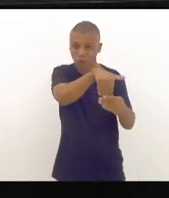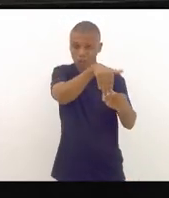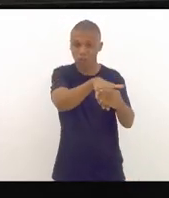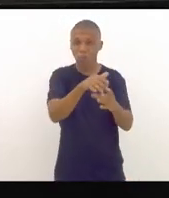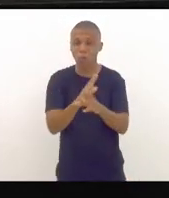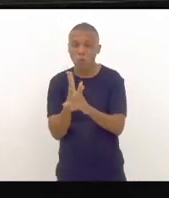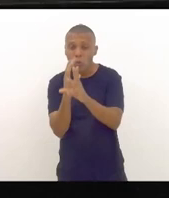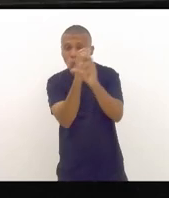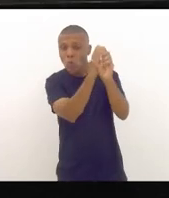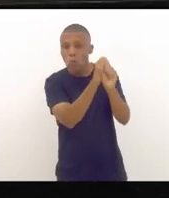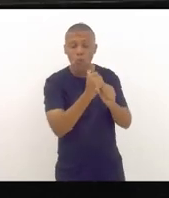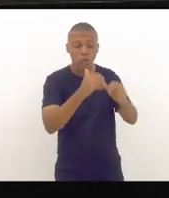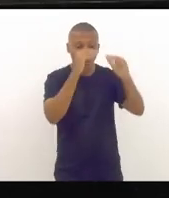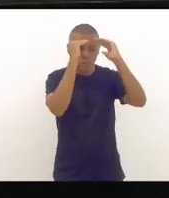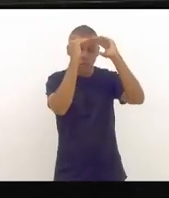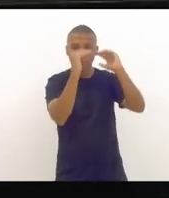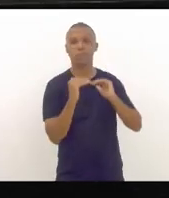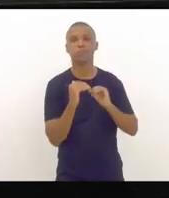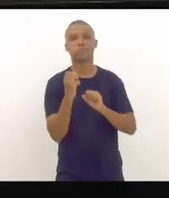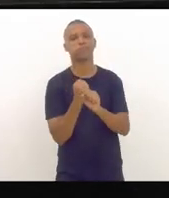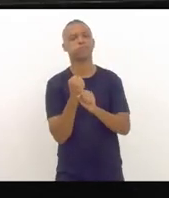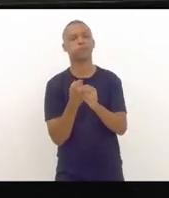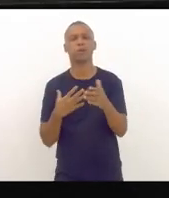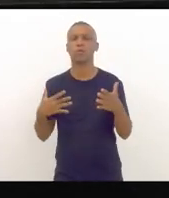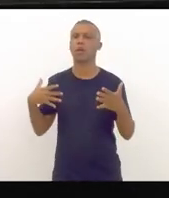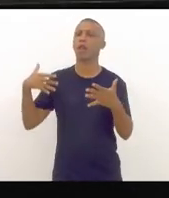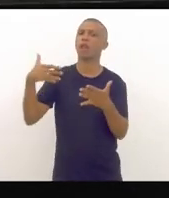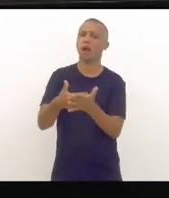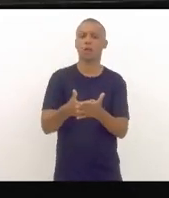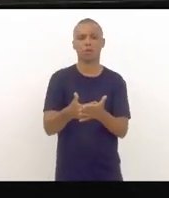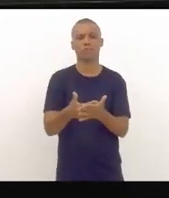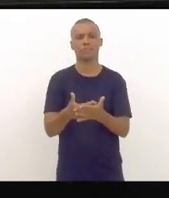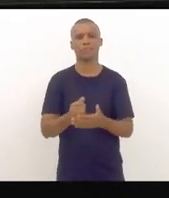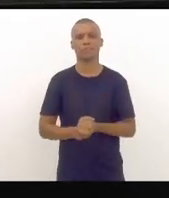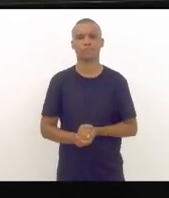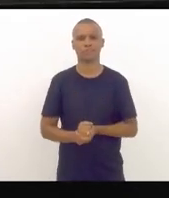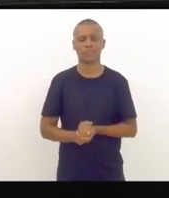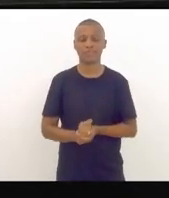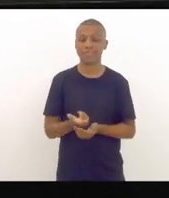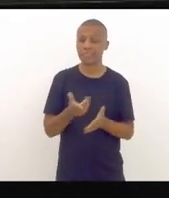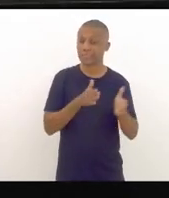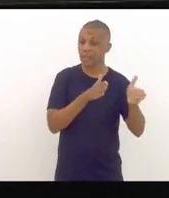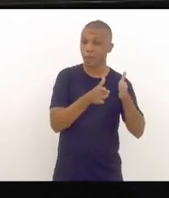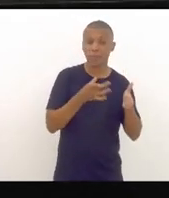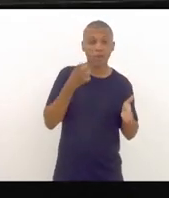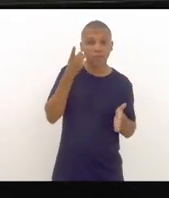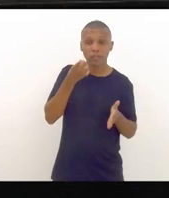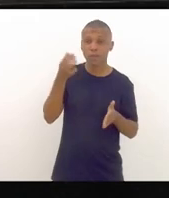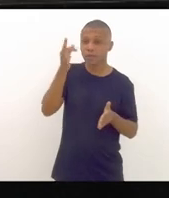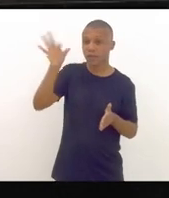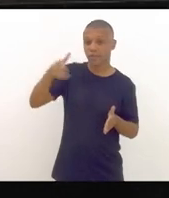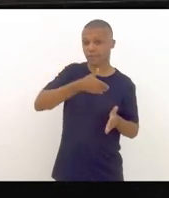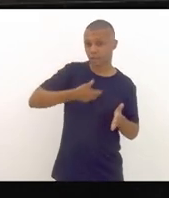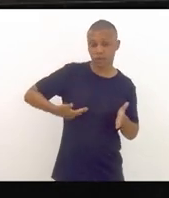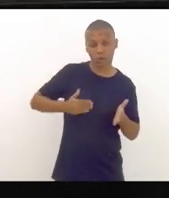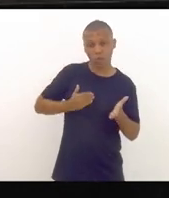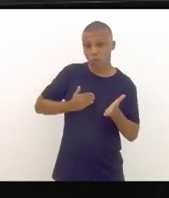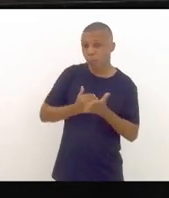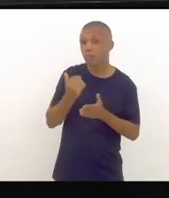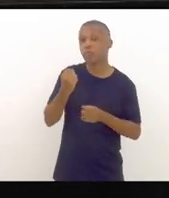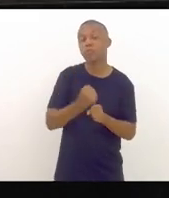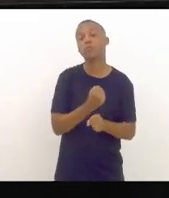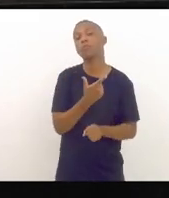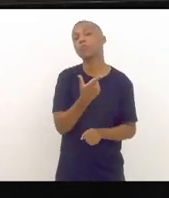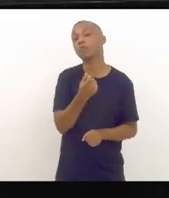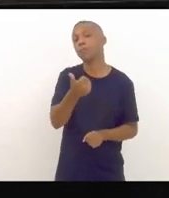todo esse respeito que eu tive ao longo desses anos, desde deputado federal, que começou em 2011,